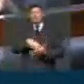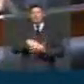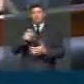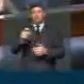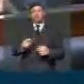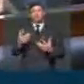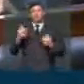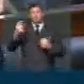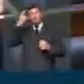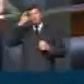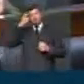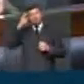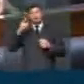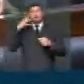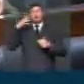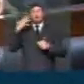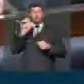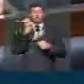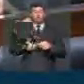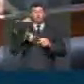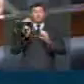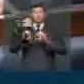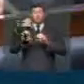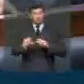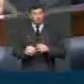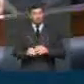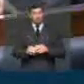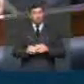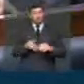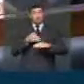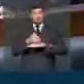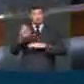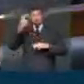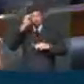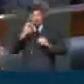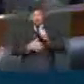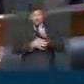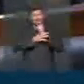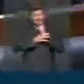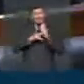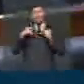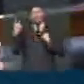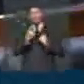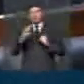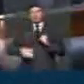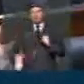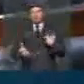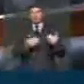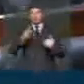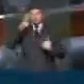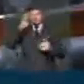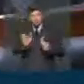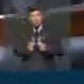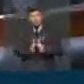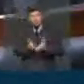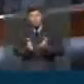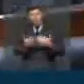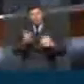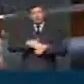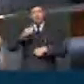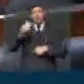e que a gente pense, por exemplo, em políticas de educação e de acesso à cultura que garanta toda e qualquer criança, sobretudo as mais pobres,